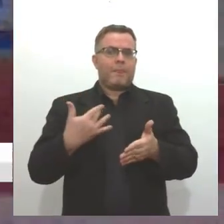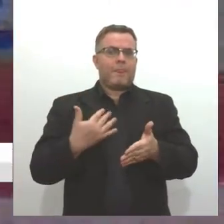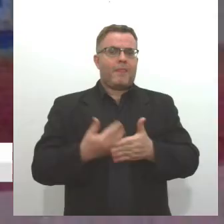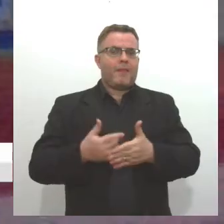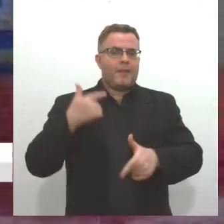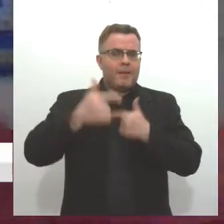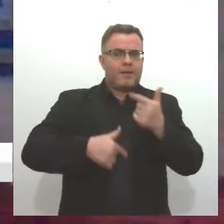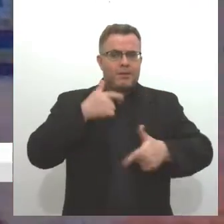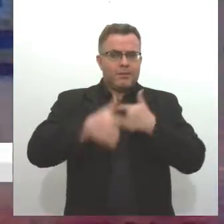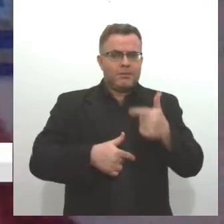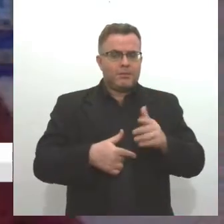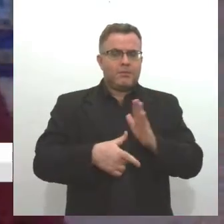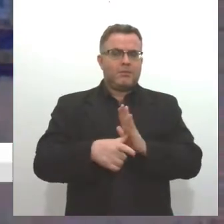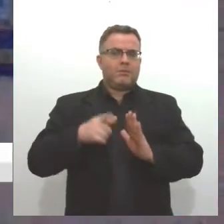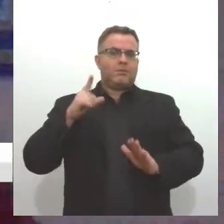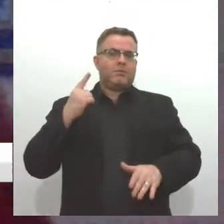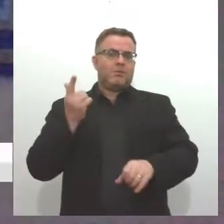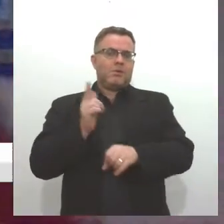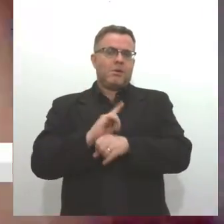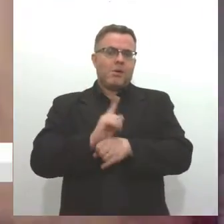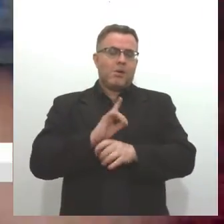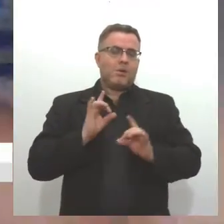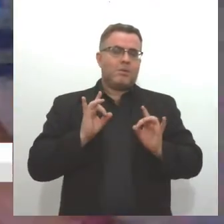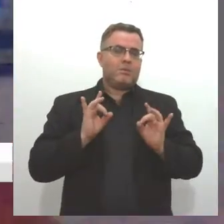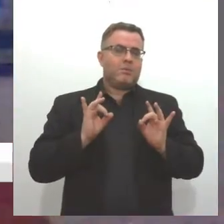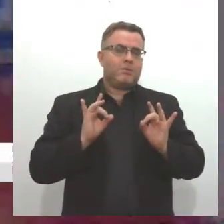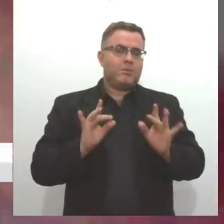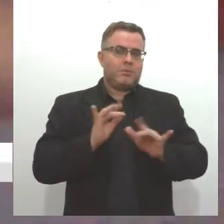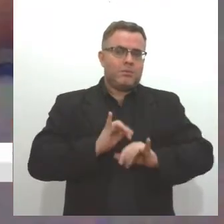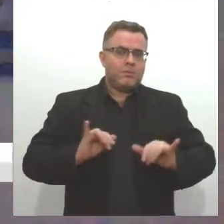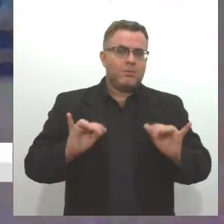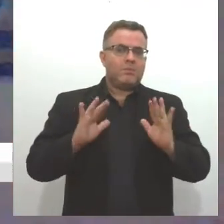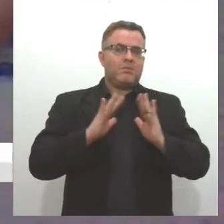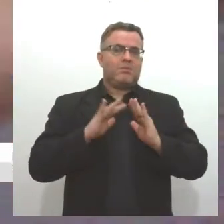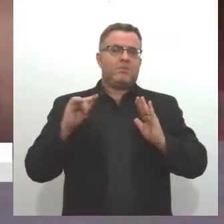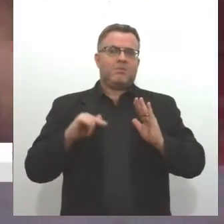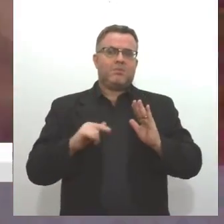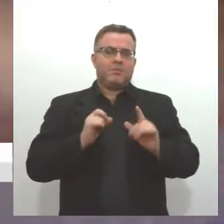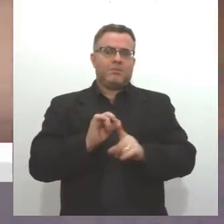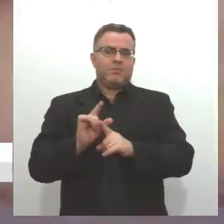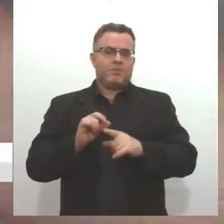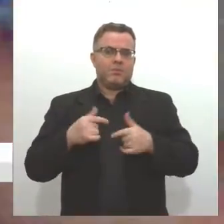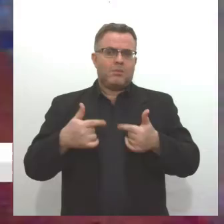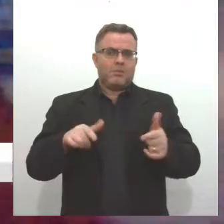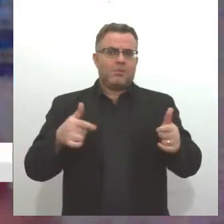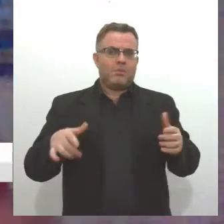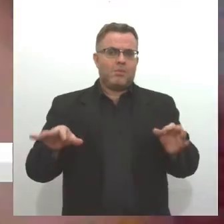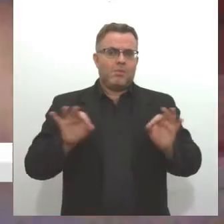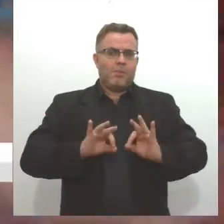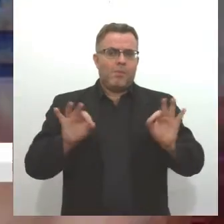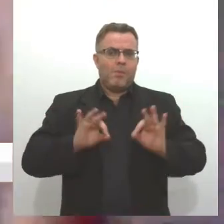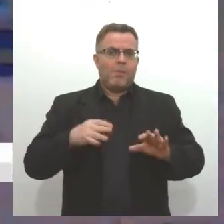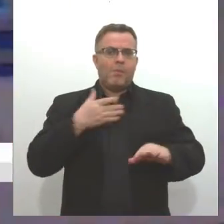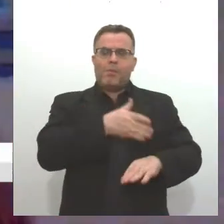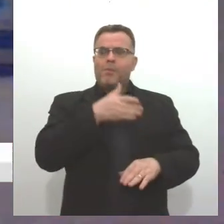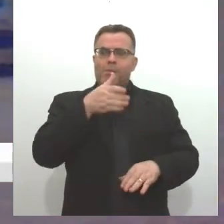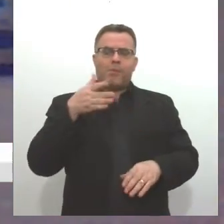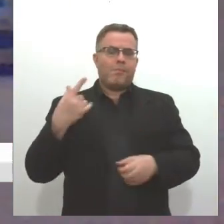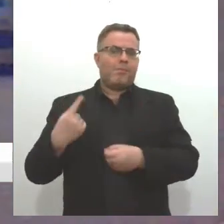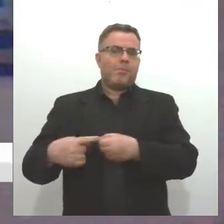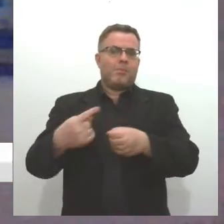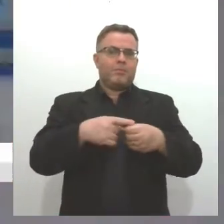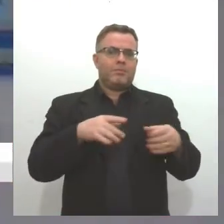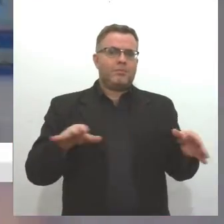conquistada na gestão anterior e que foi só definhando, e de uma casa não tinha mais para alugar, não tem mais carro para ir no interior, não, e